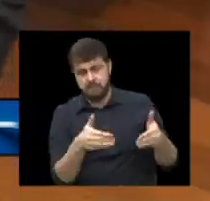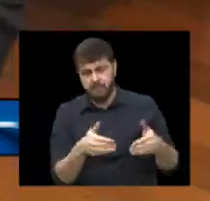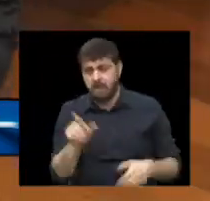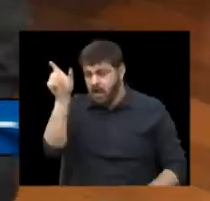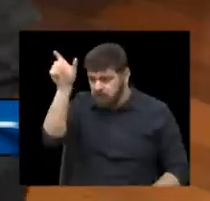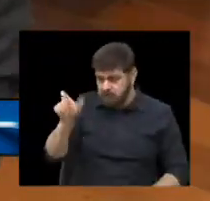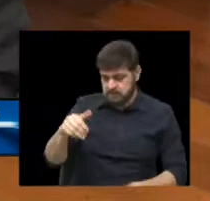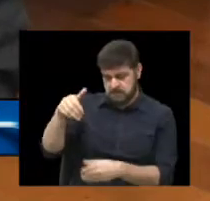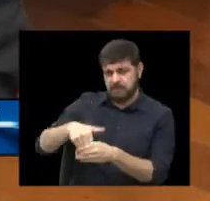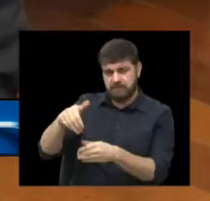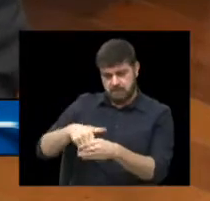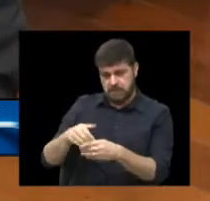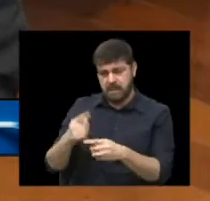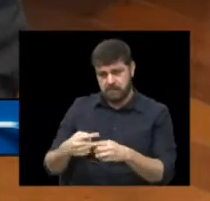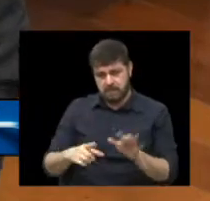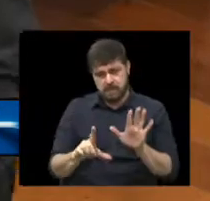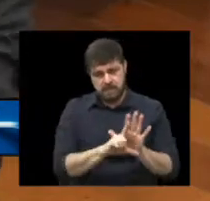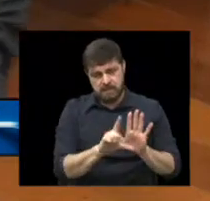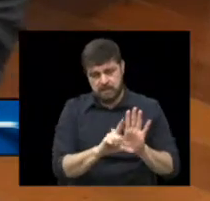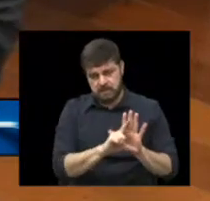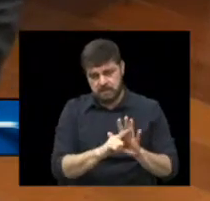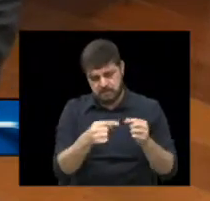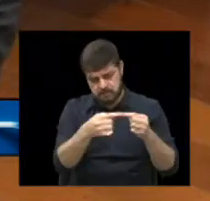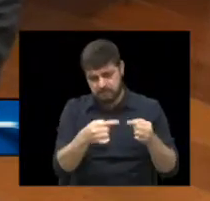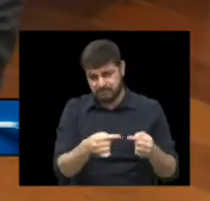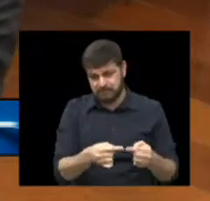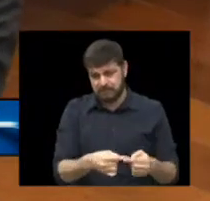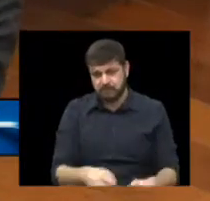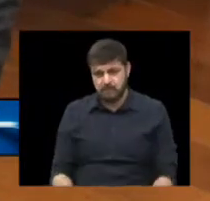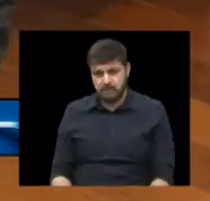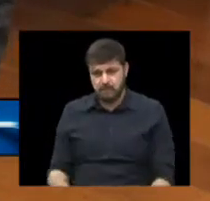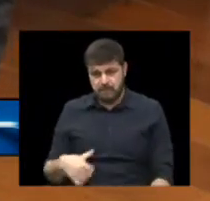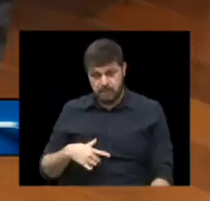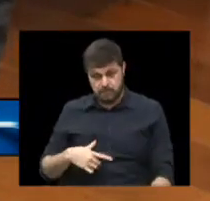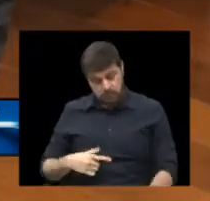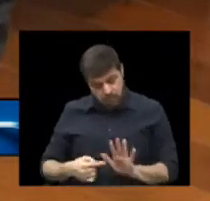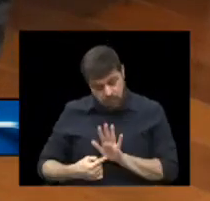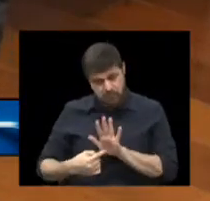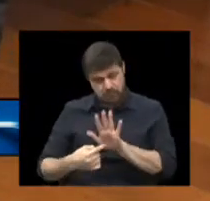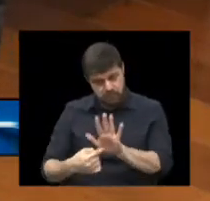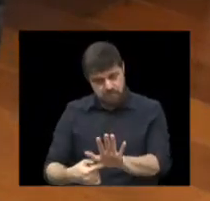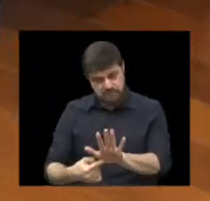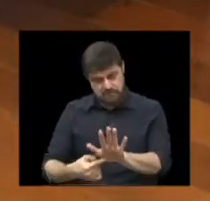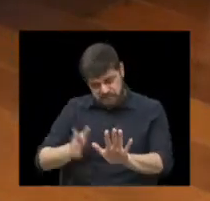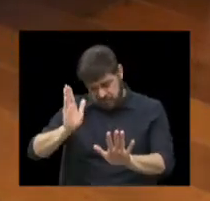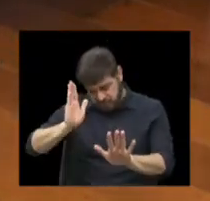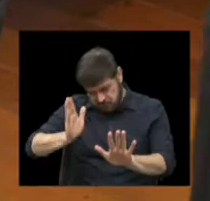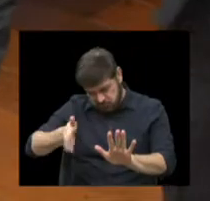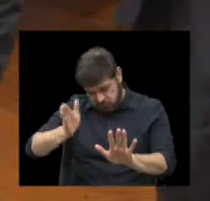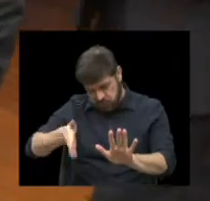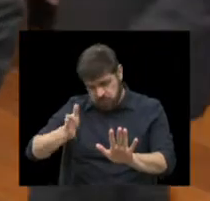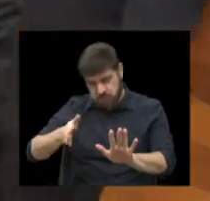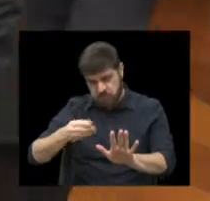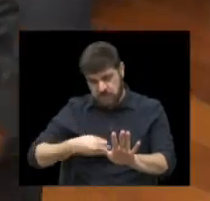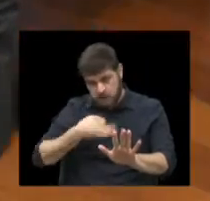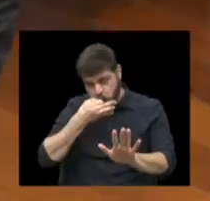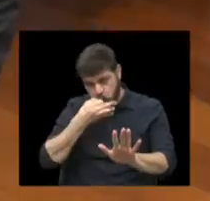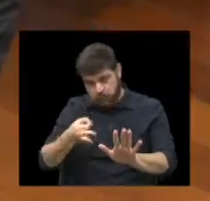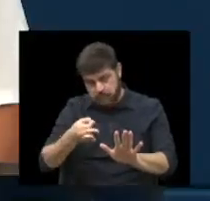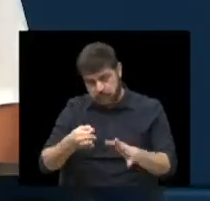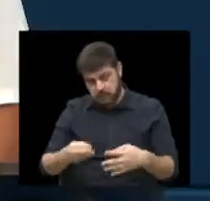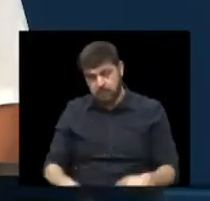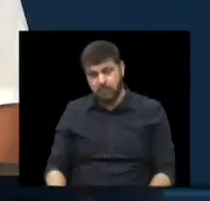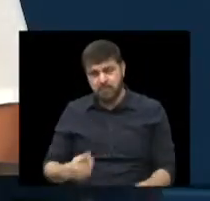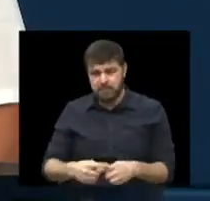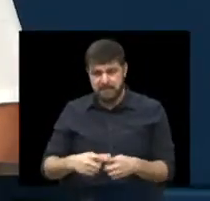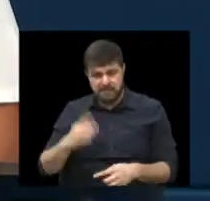votar favorável pela legalidade. Votarei favorável à legalidade. Estou apresentando aqui as considerações, porque eu acho